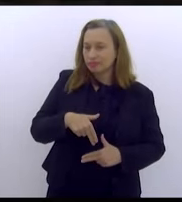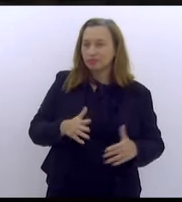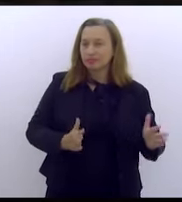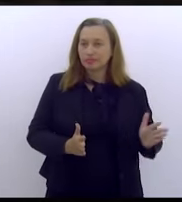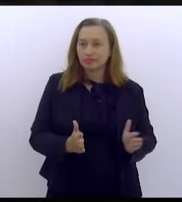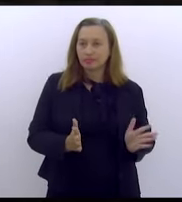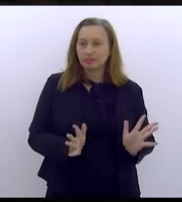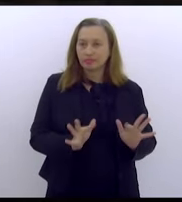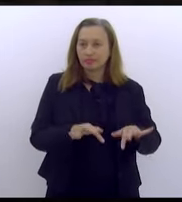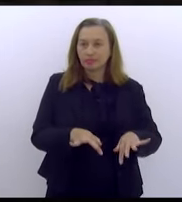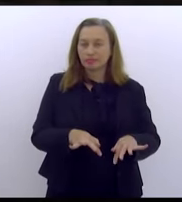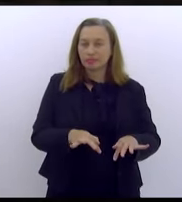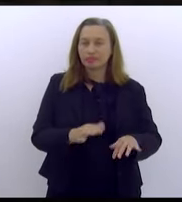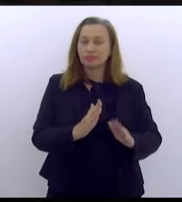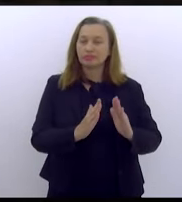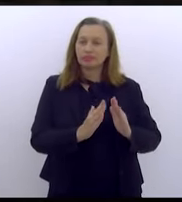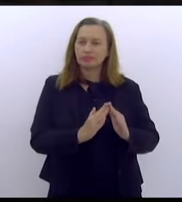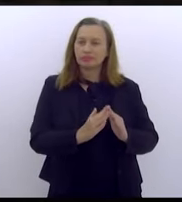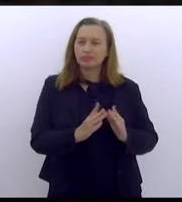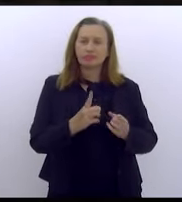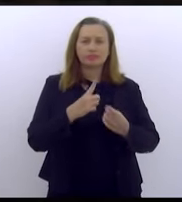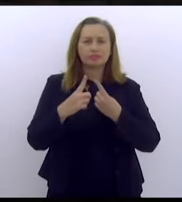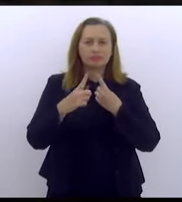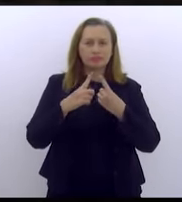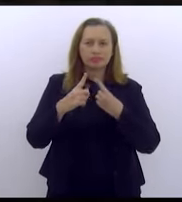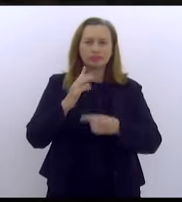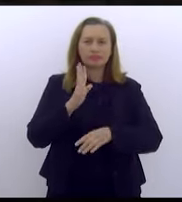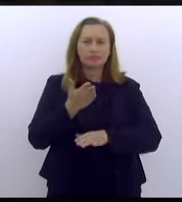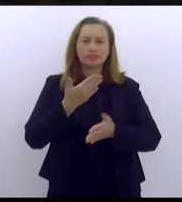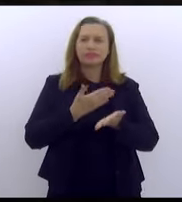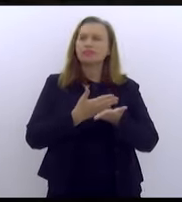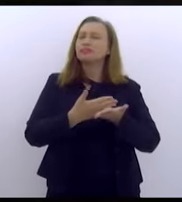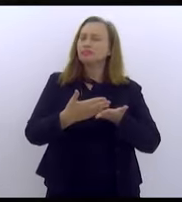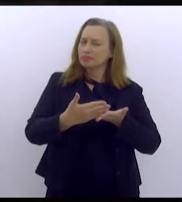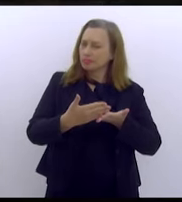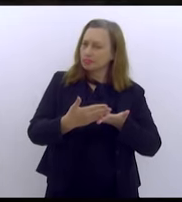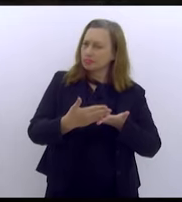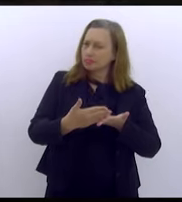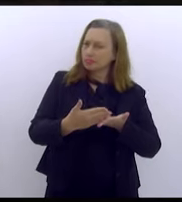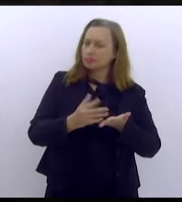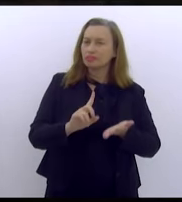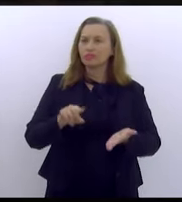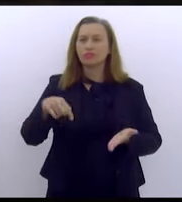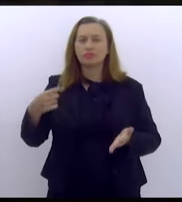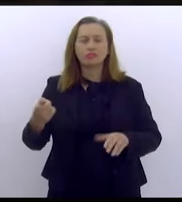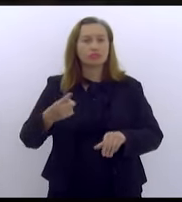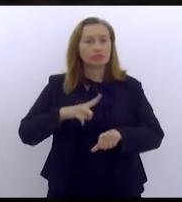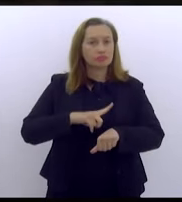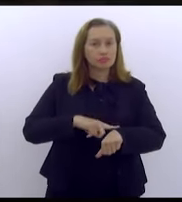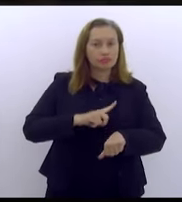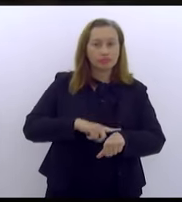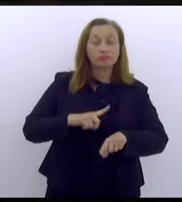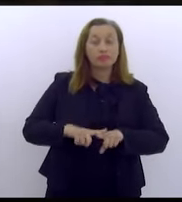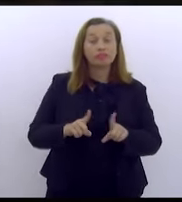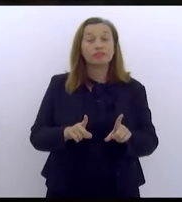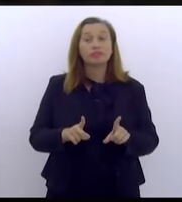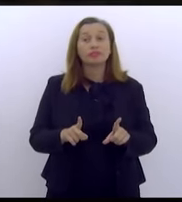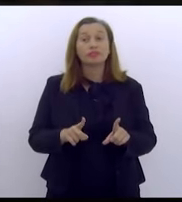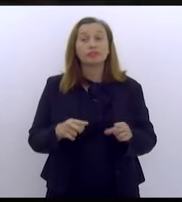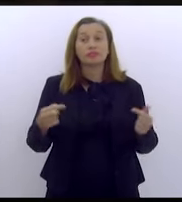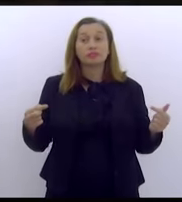final dessa casa para trazer um debate que já iniciamos em outras sessões, mas que tem a